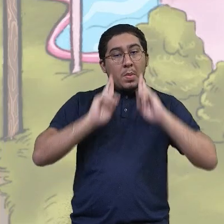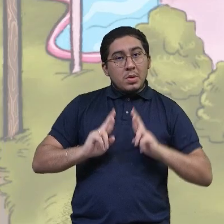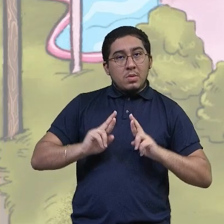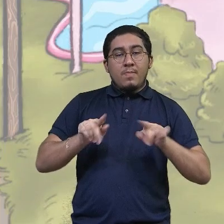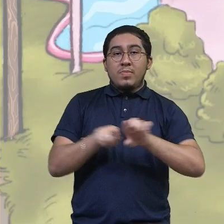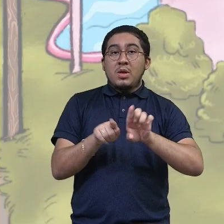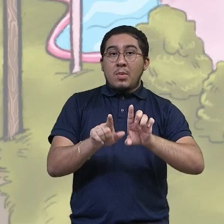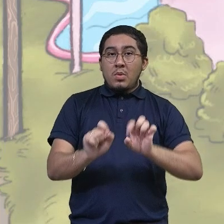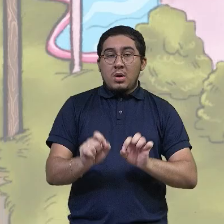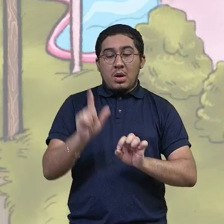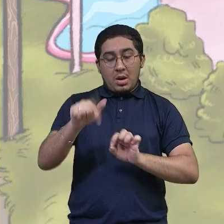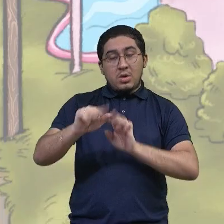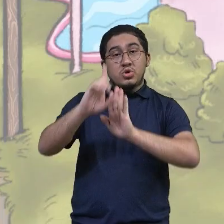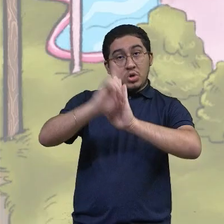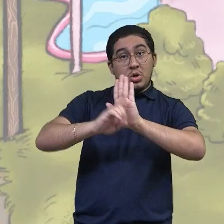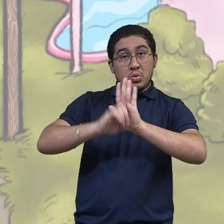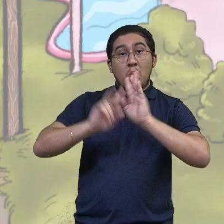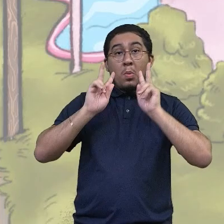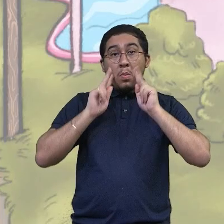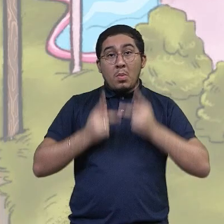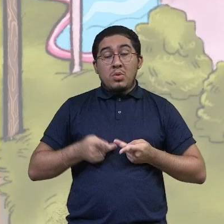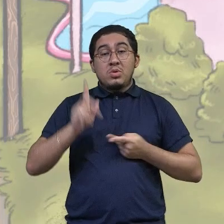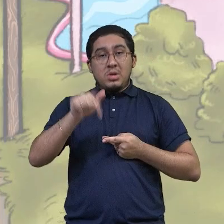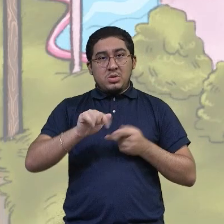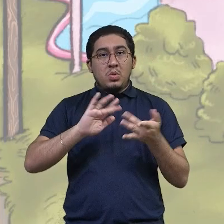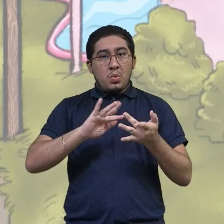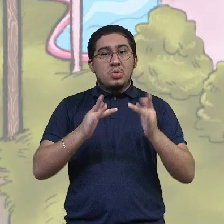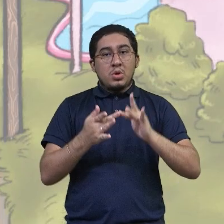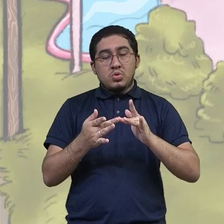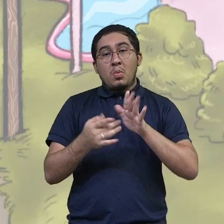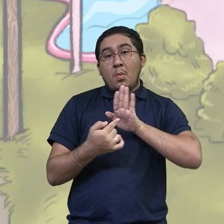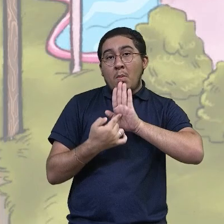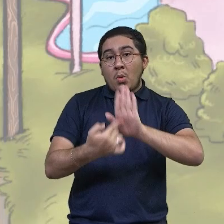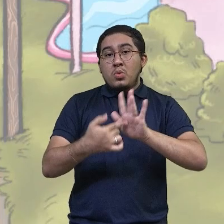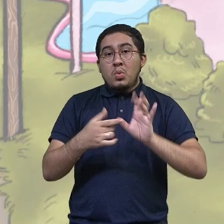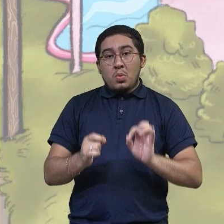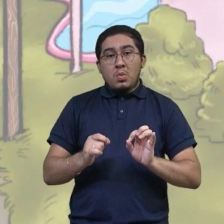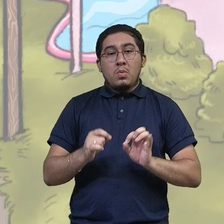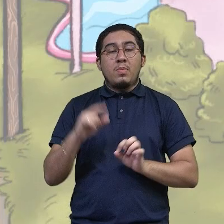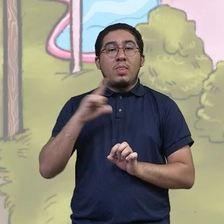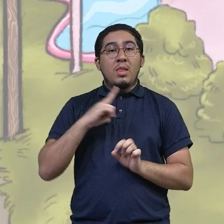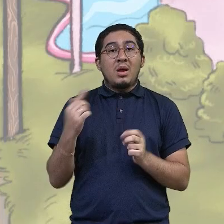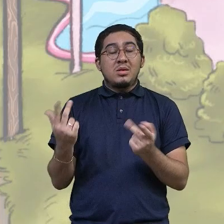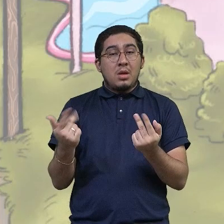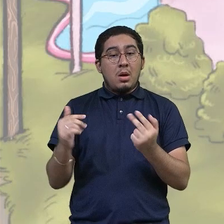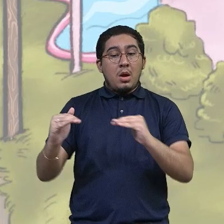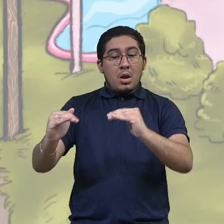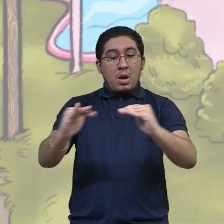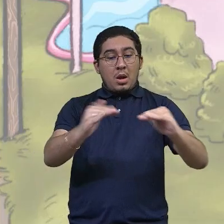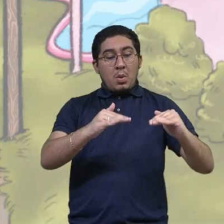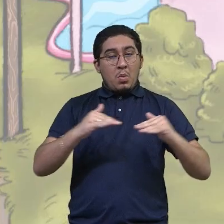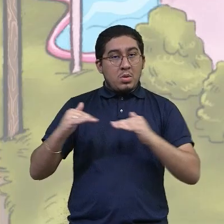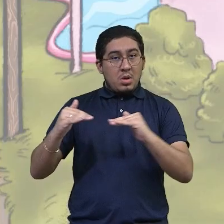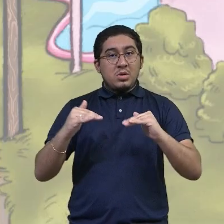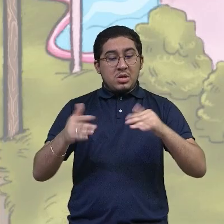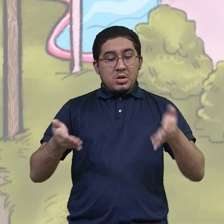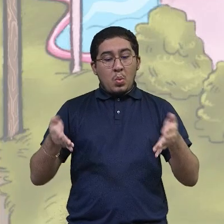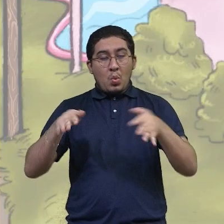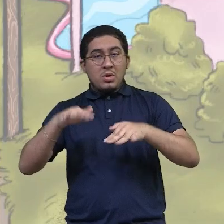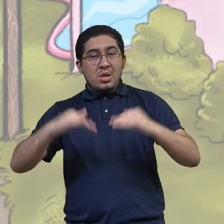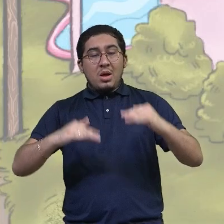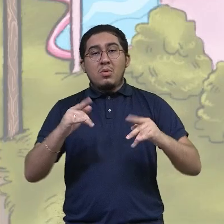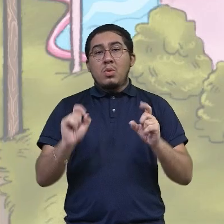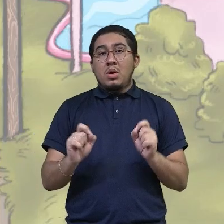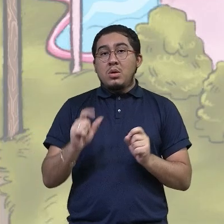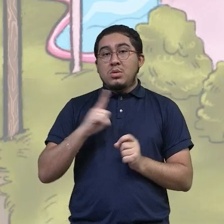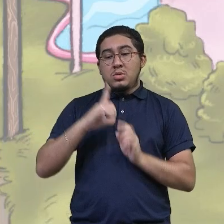questão dos direitos humanos, nesse sentido que ela aparece, para trazer essa equidade em questão de direitos, né, que